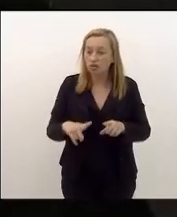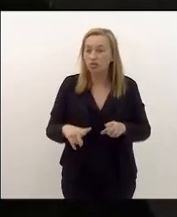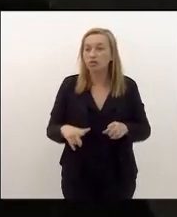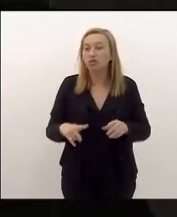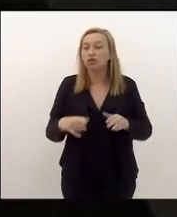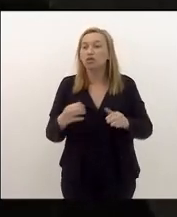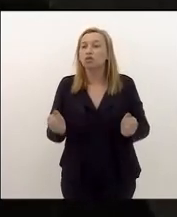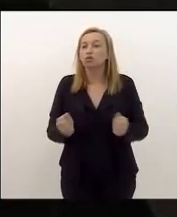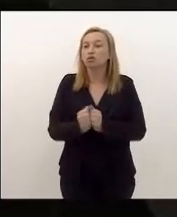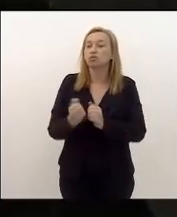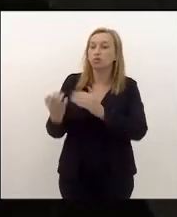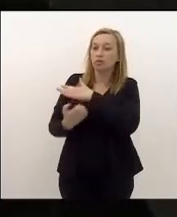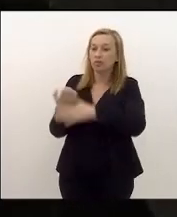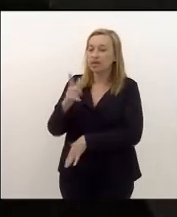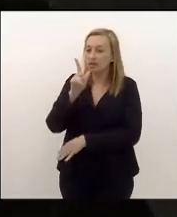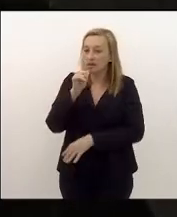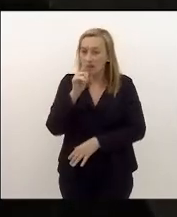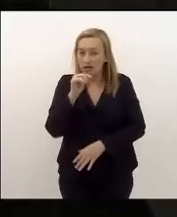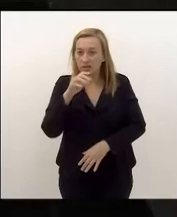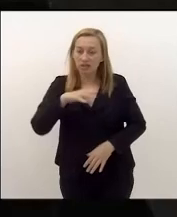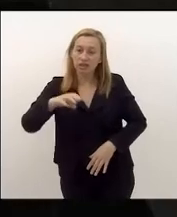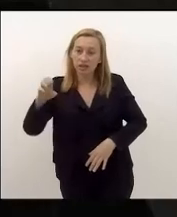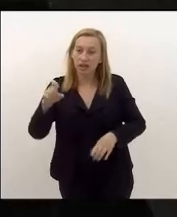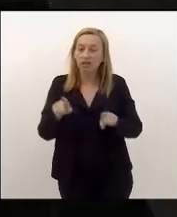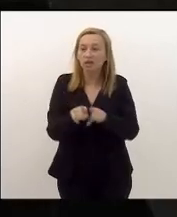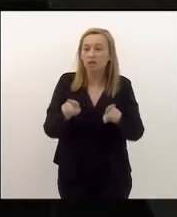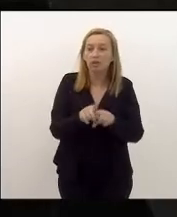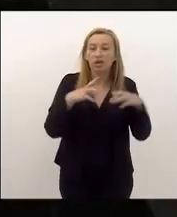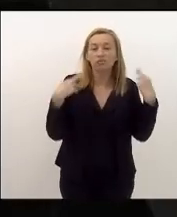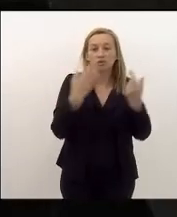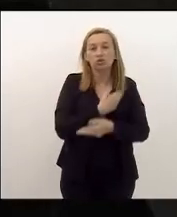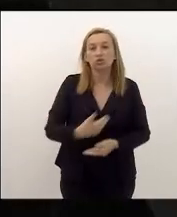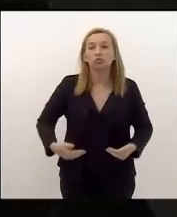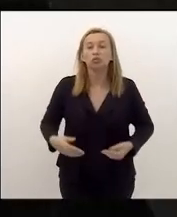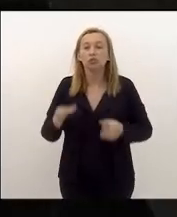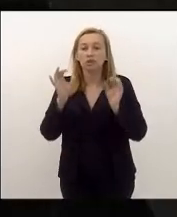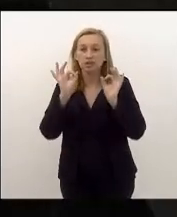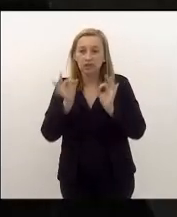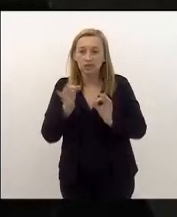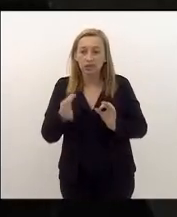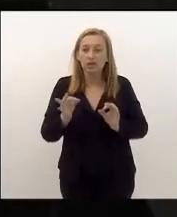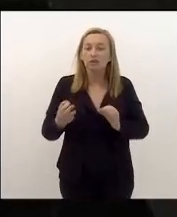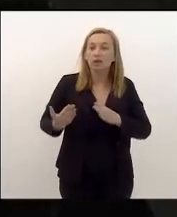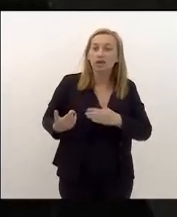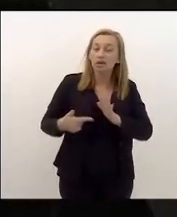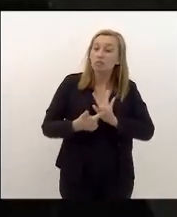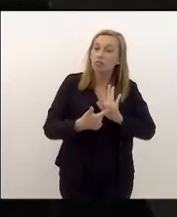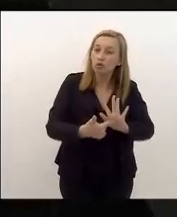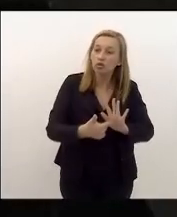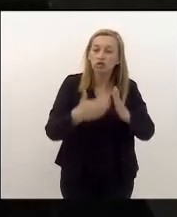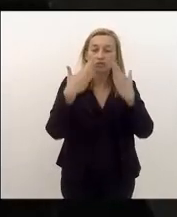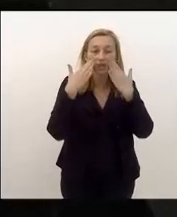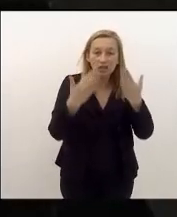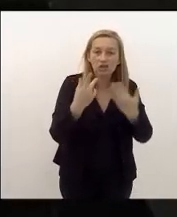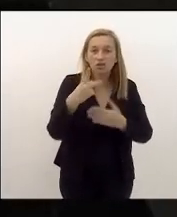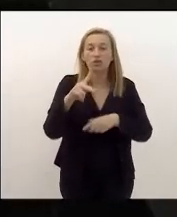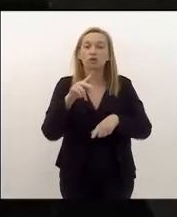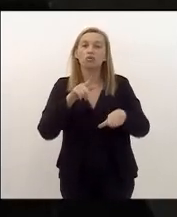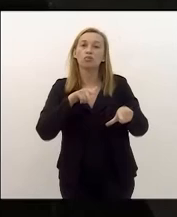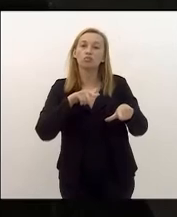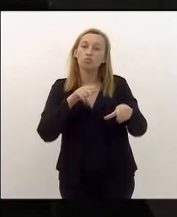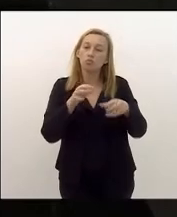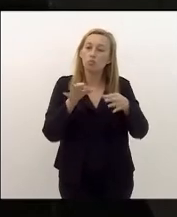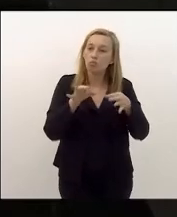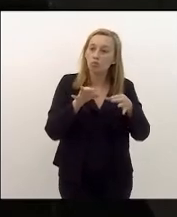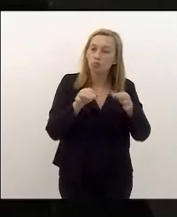SEDAE, seja também na realização de uma audiência pública específica para que a SEDAE apresente o seu projeto, para que os